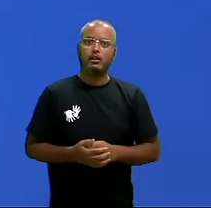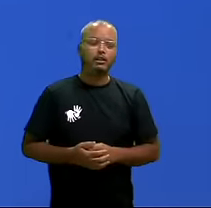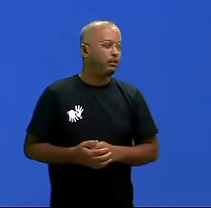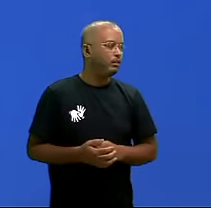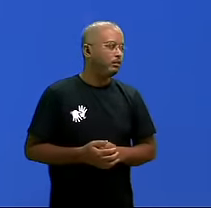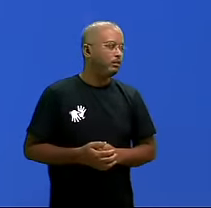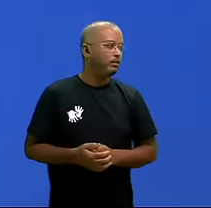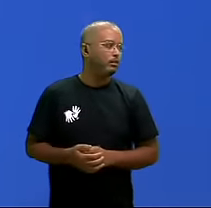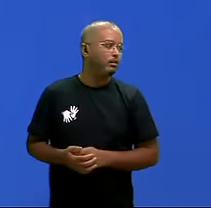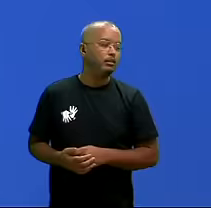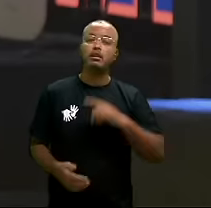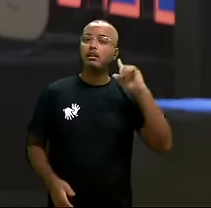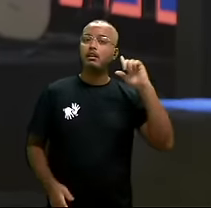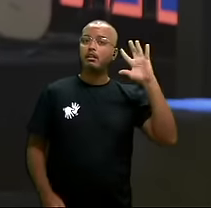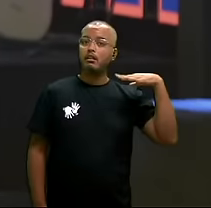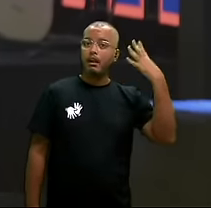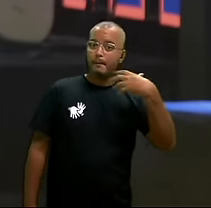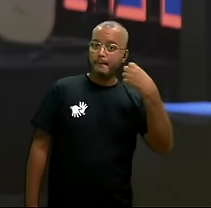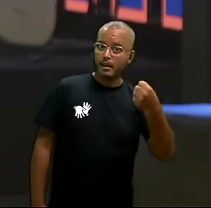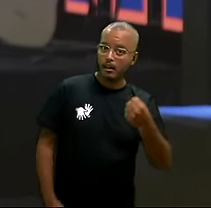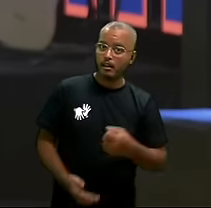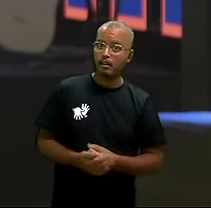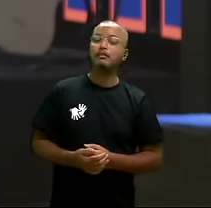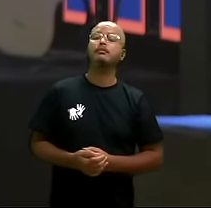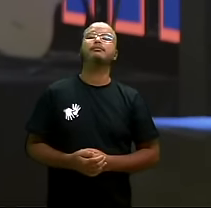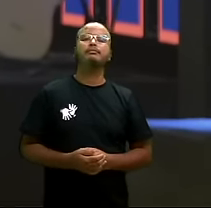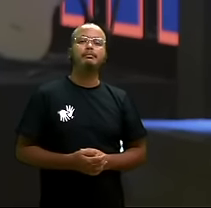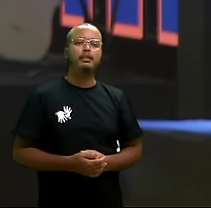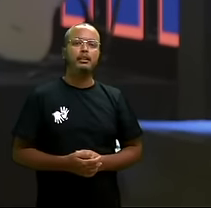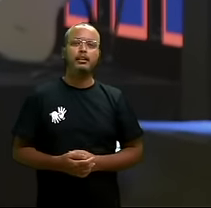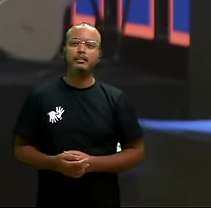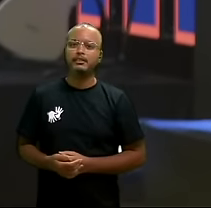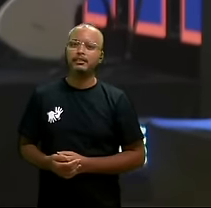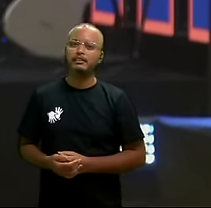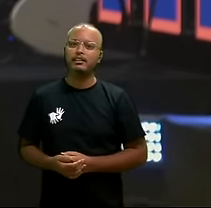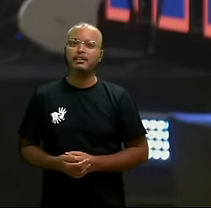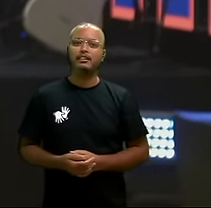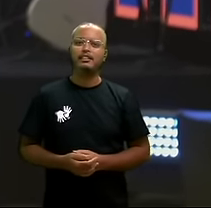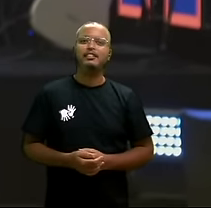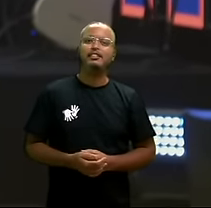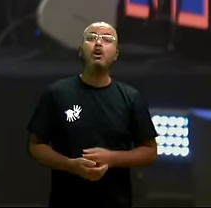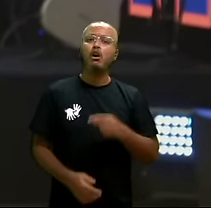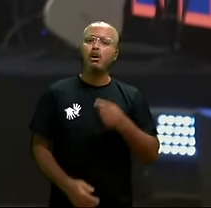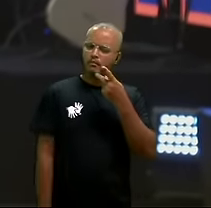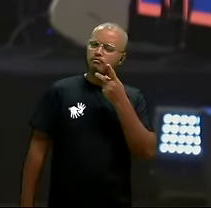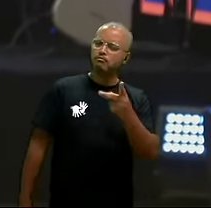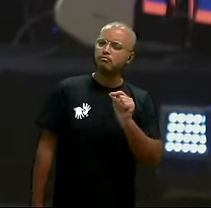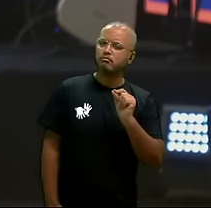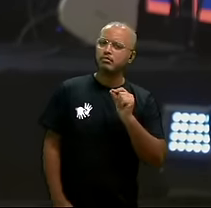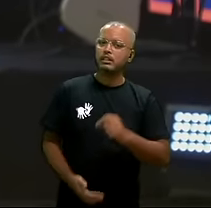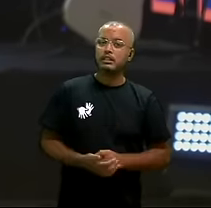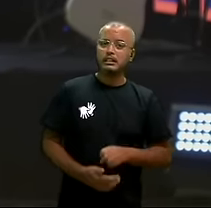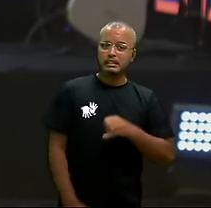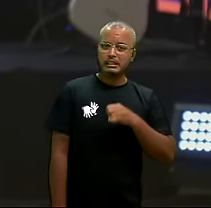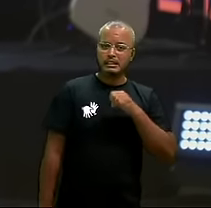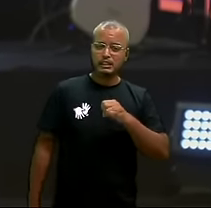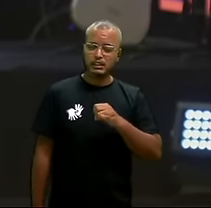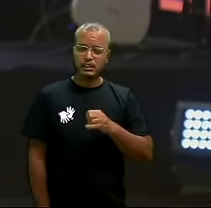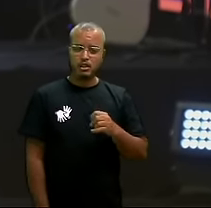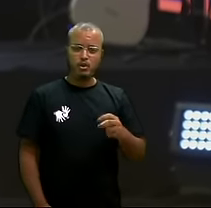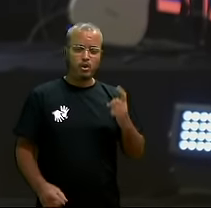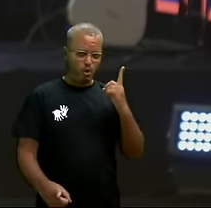Aí ontem, pá, todo lado. Aí tu chega hoje e você fala: rapaz, vou te falar uma coisa. Se botar uns 10 capetas na minha frente, eu vou pra cima.